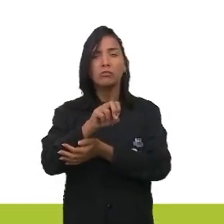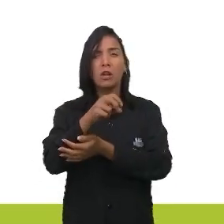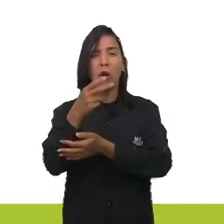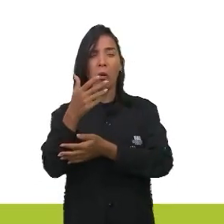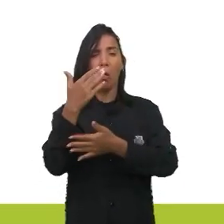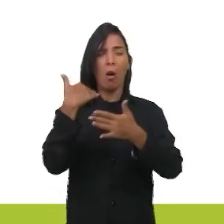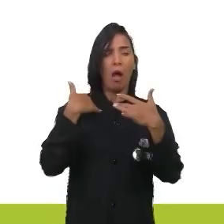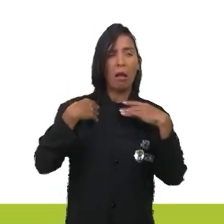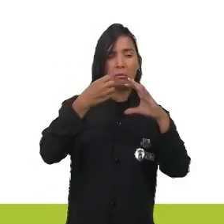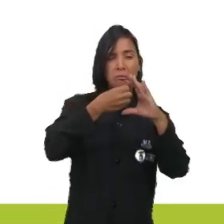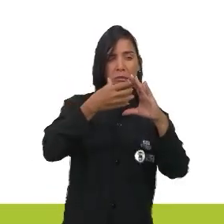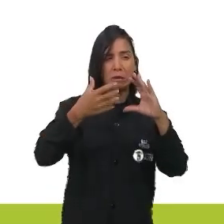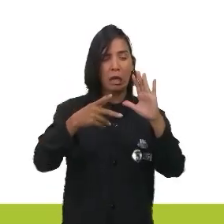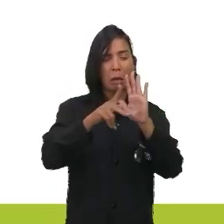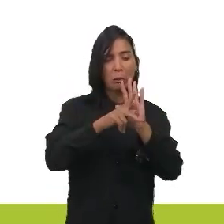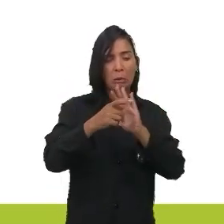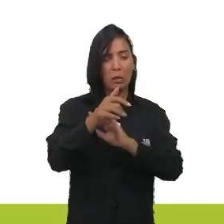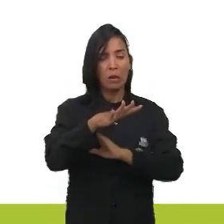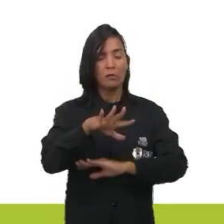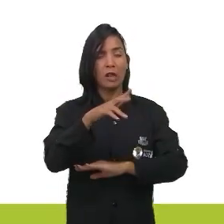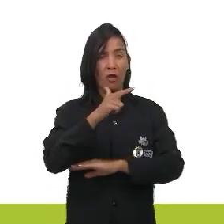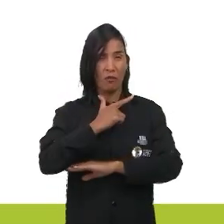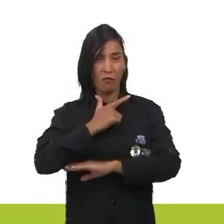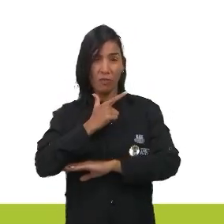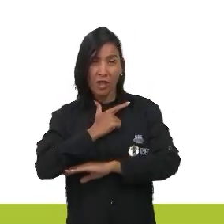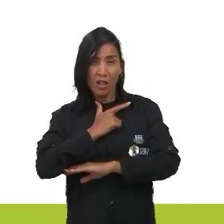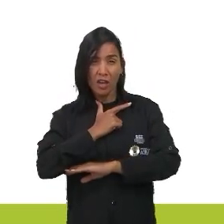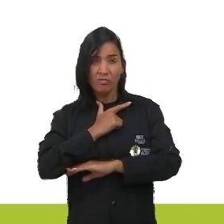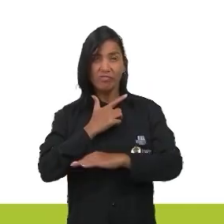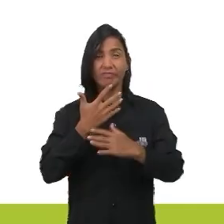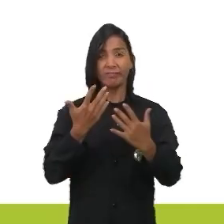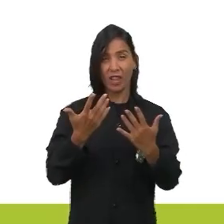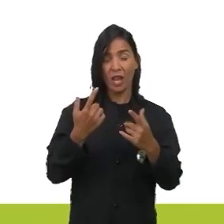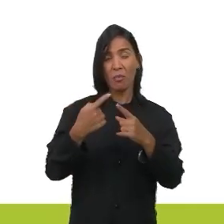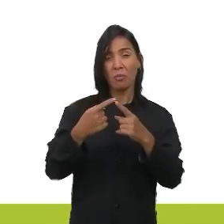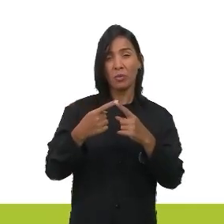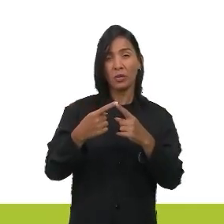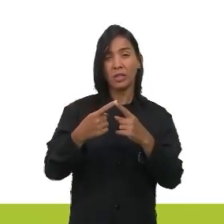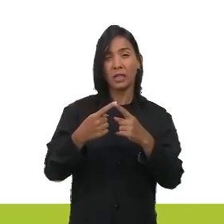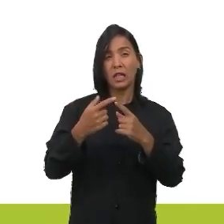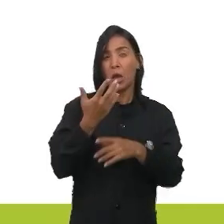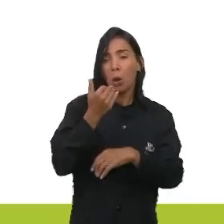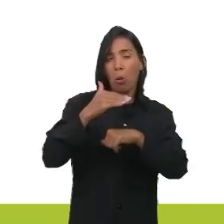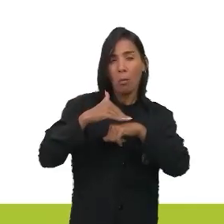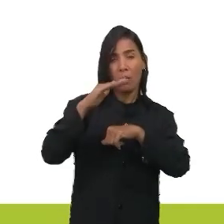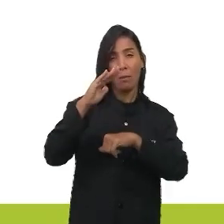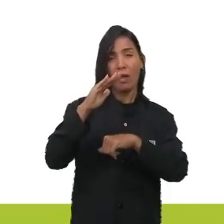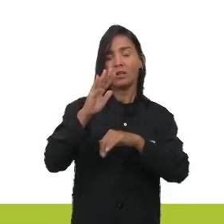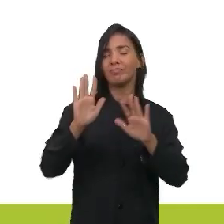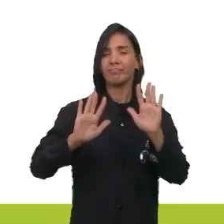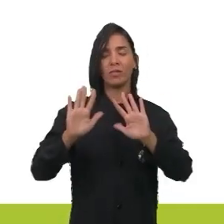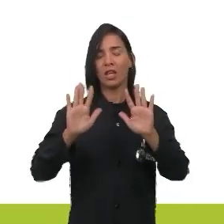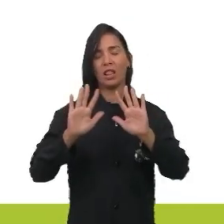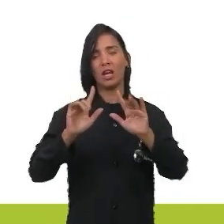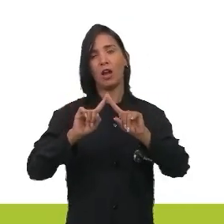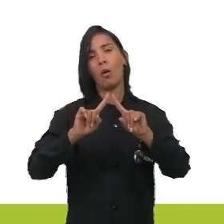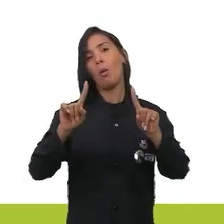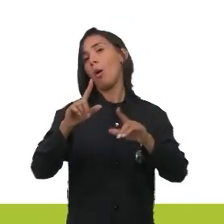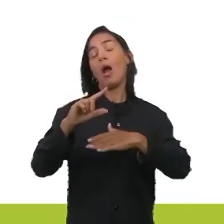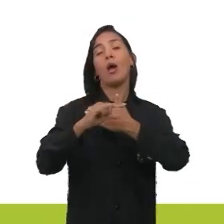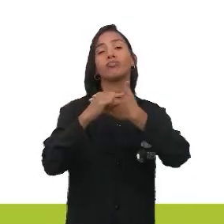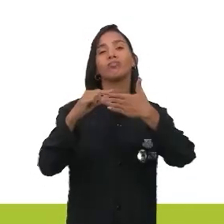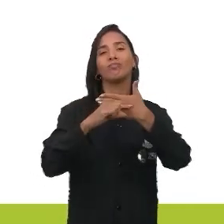estigmatizado pelo desvio, o desvio pelo excesso. Entretanto, como afirma a